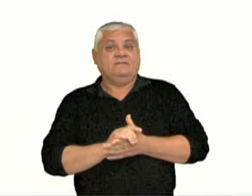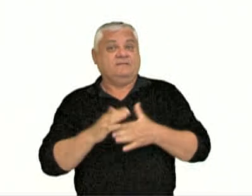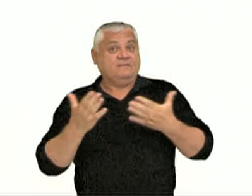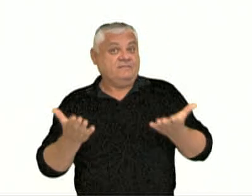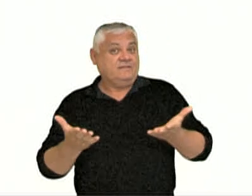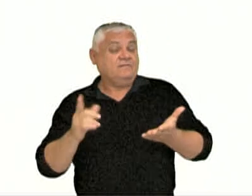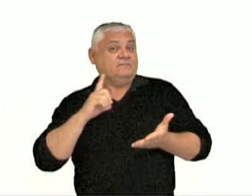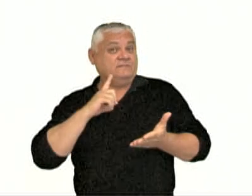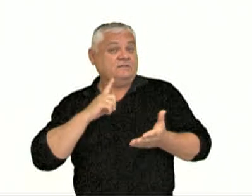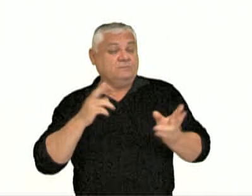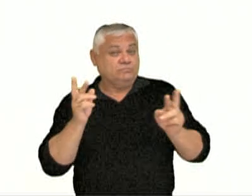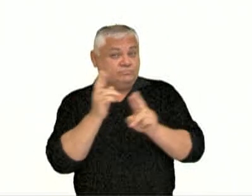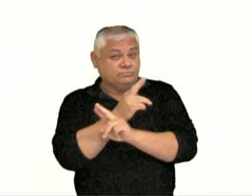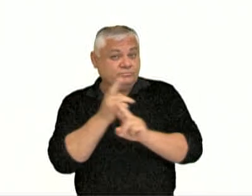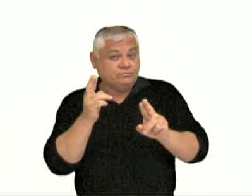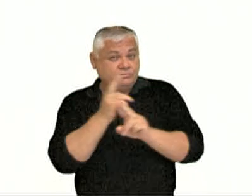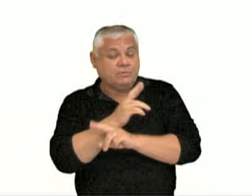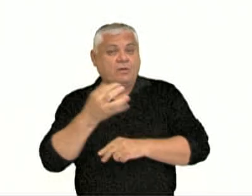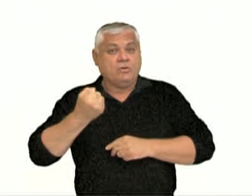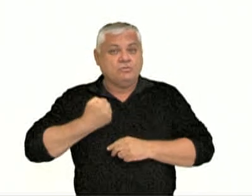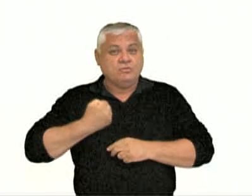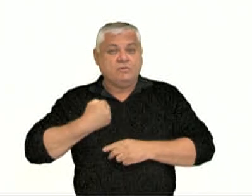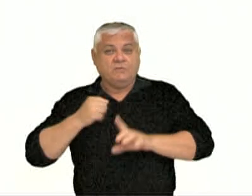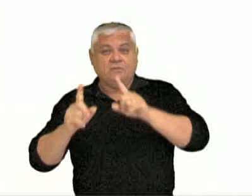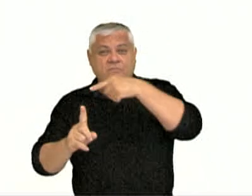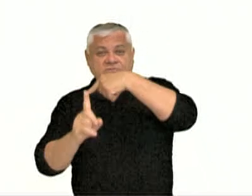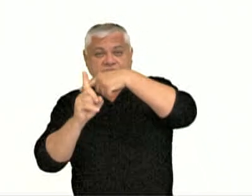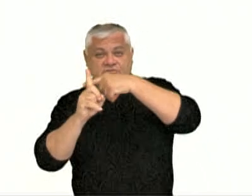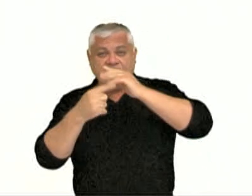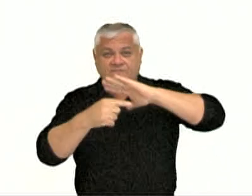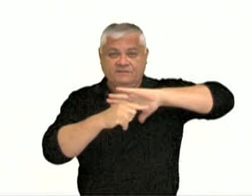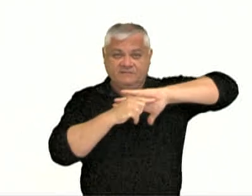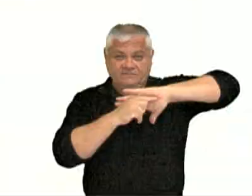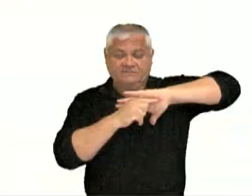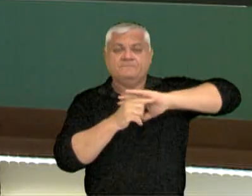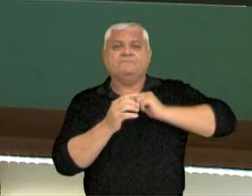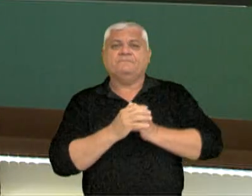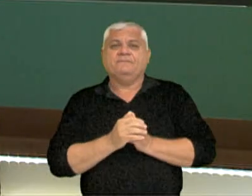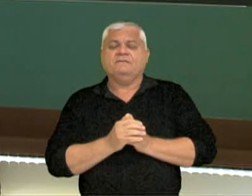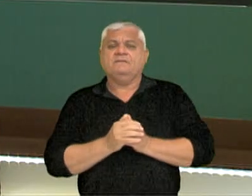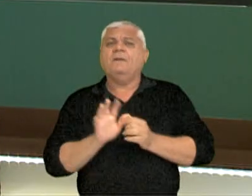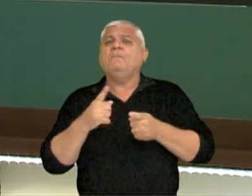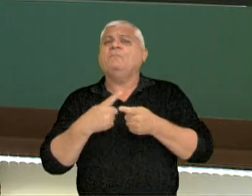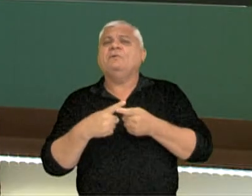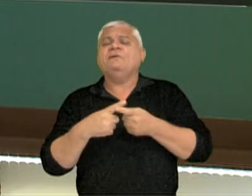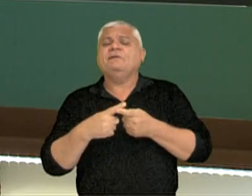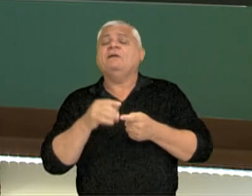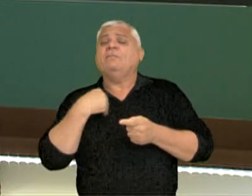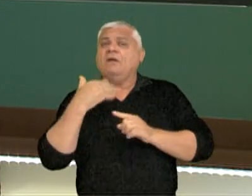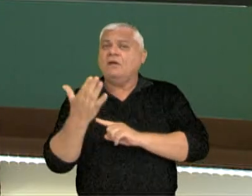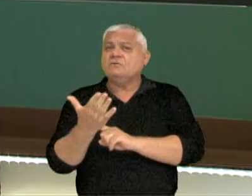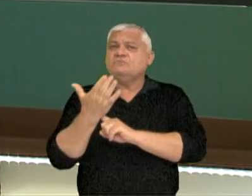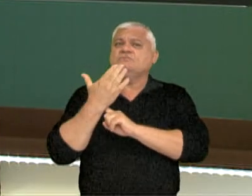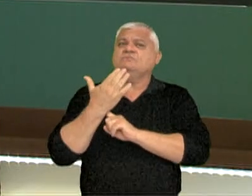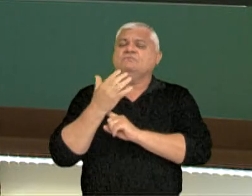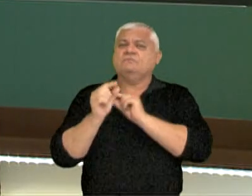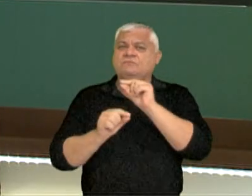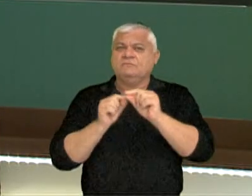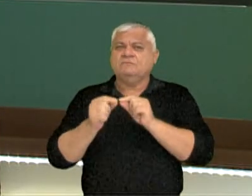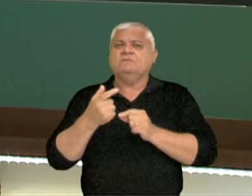que relacionamos os números positivos e negativos, justamente para nos auxiliar